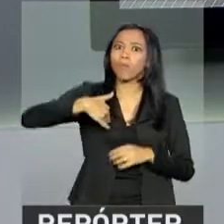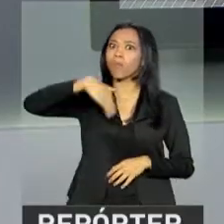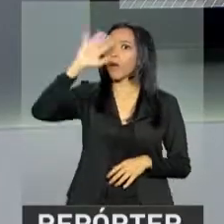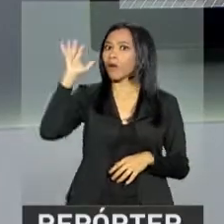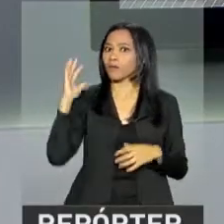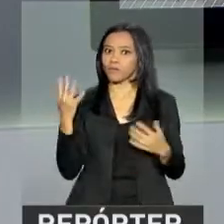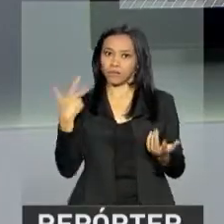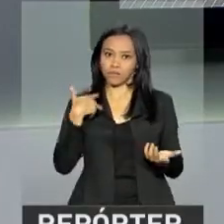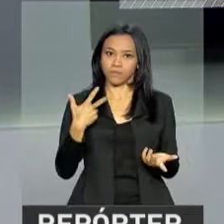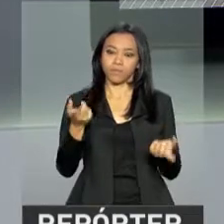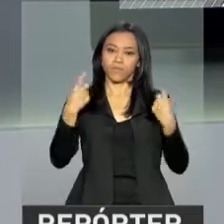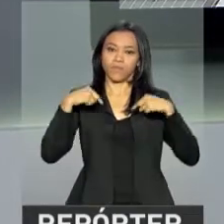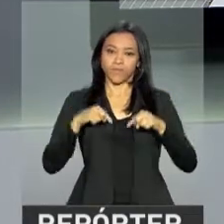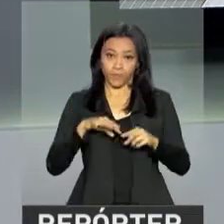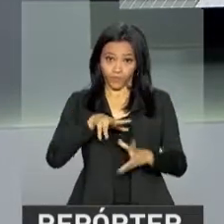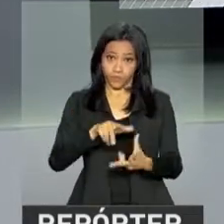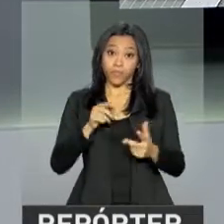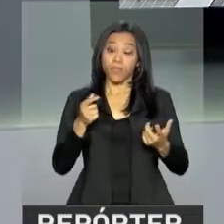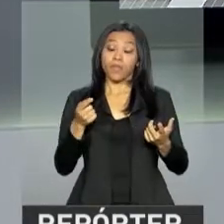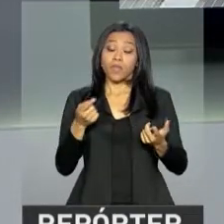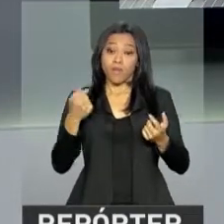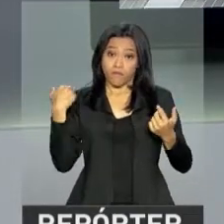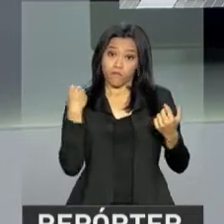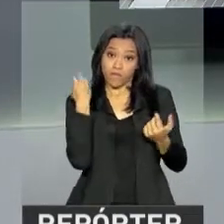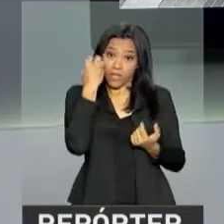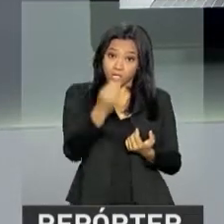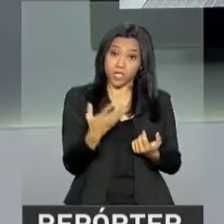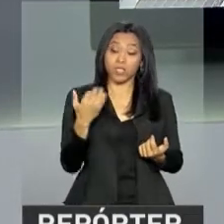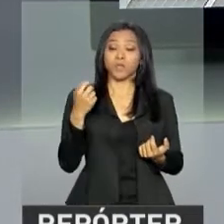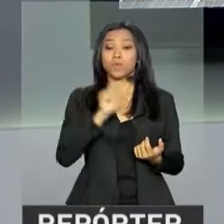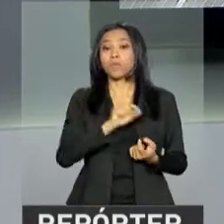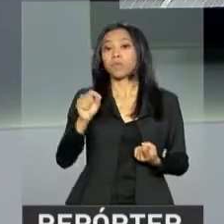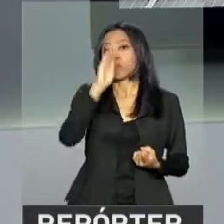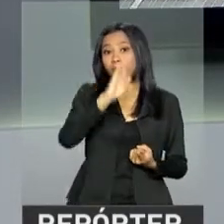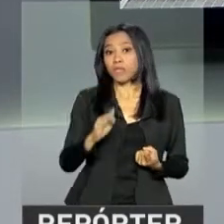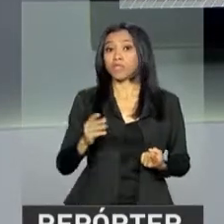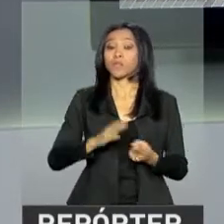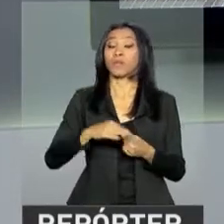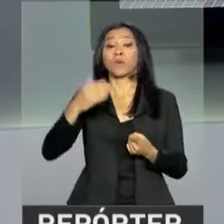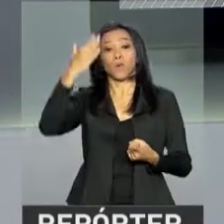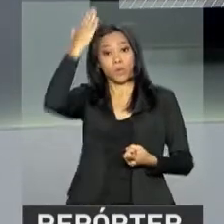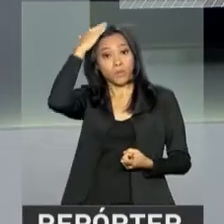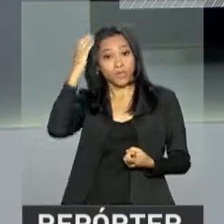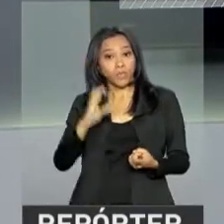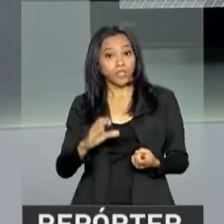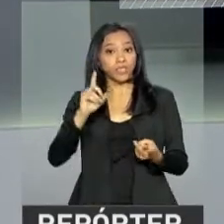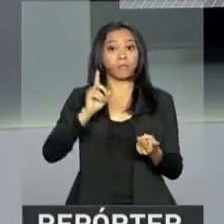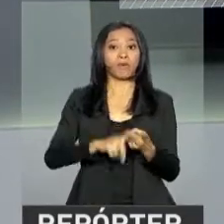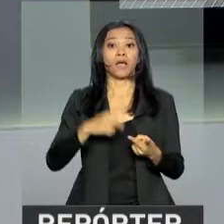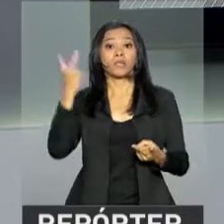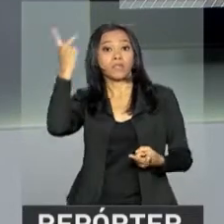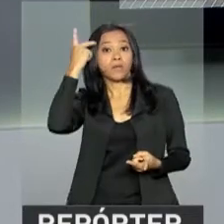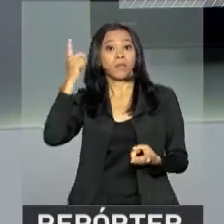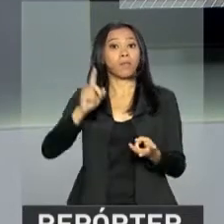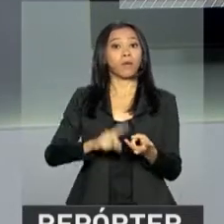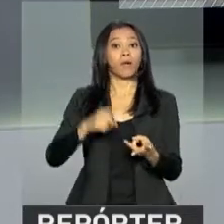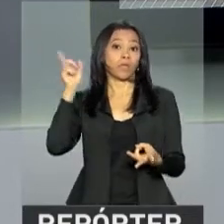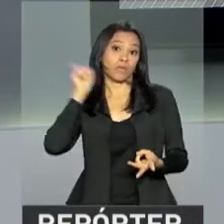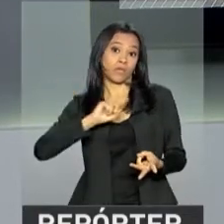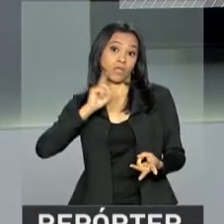e ainda falando em viajar pelo brasil os aeroportos de curitiba viracopos e confins são os melhores do